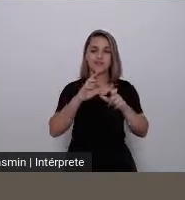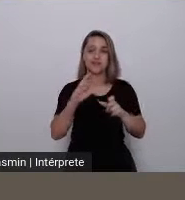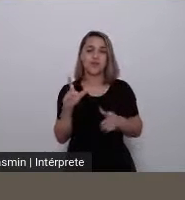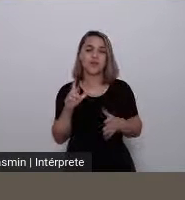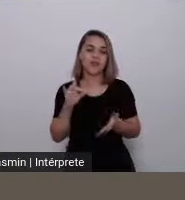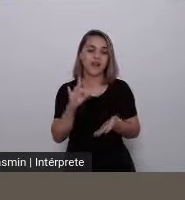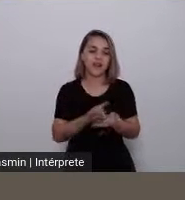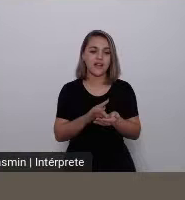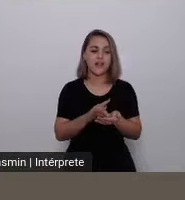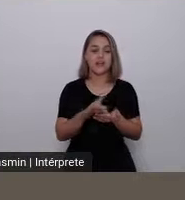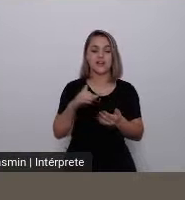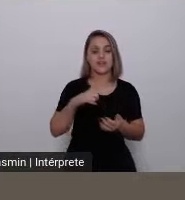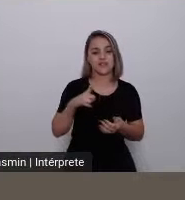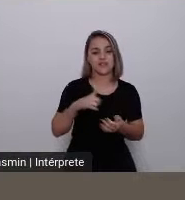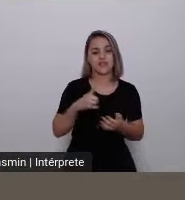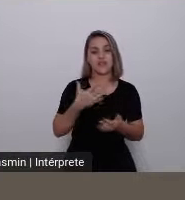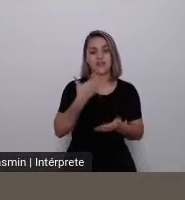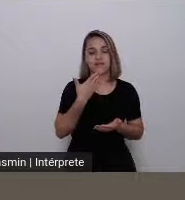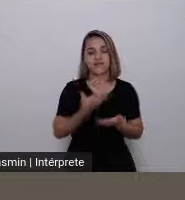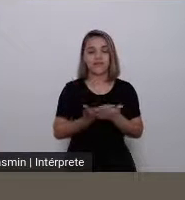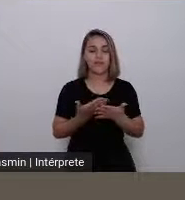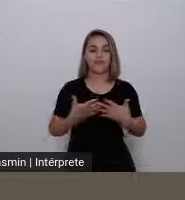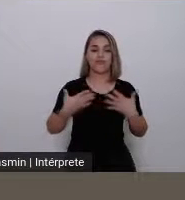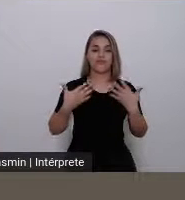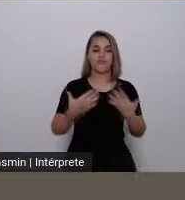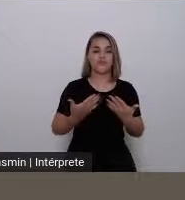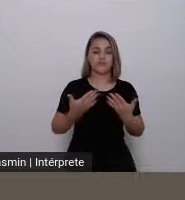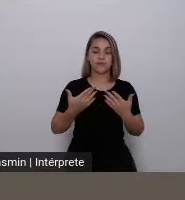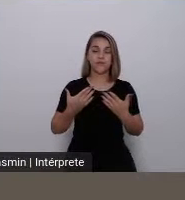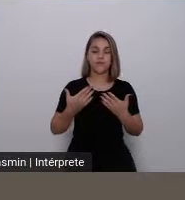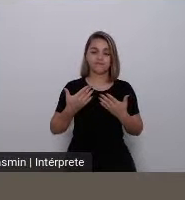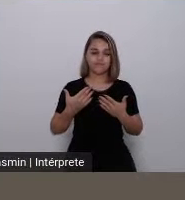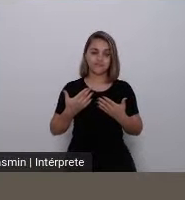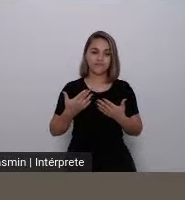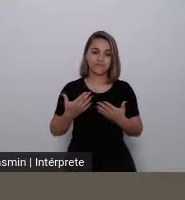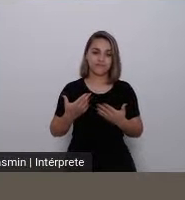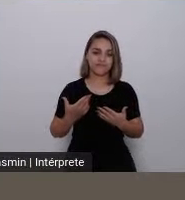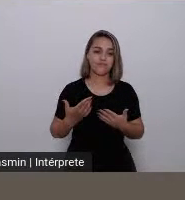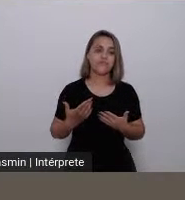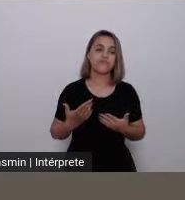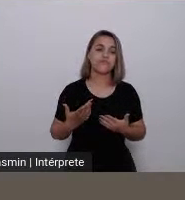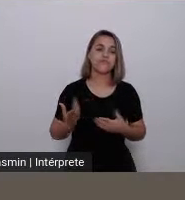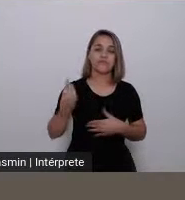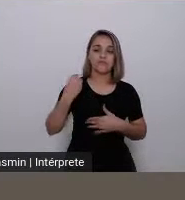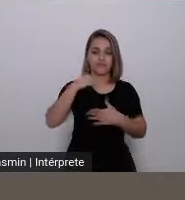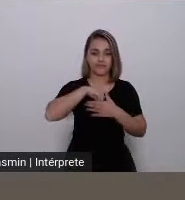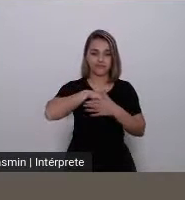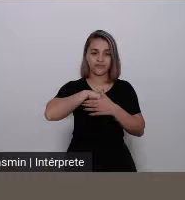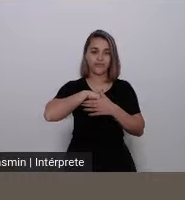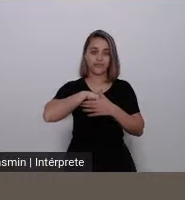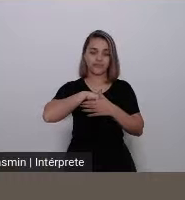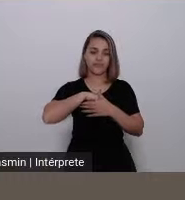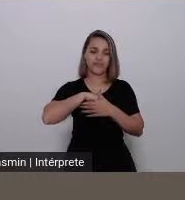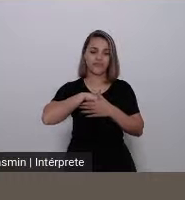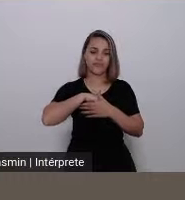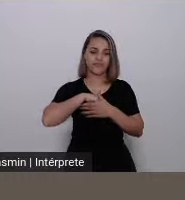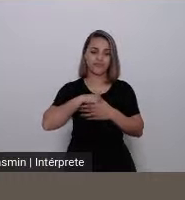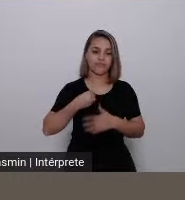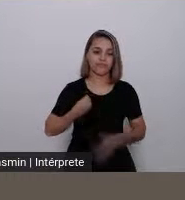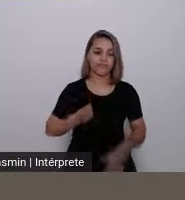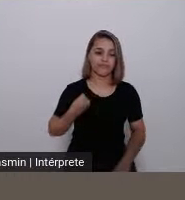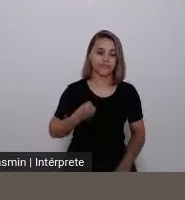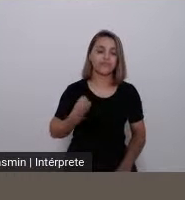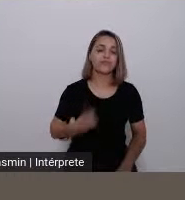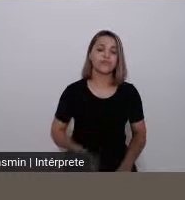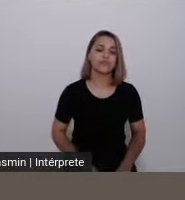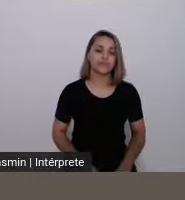mundo existente, chocante e profundo, deflagrado a qualquer interior e obscura faísca divina. Então, o que a